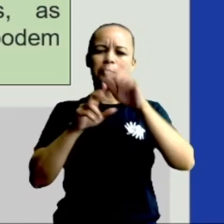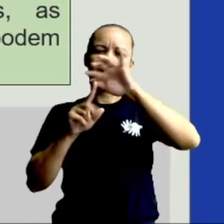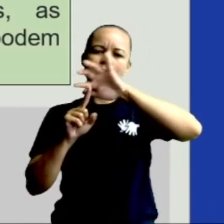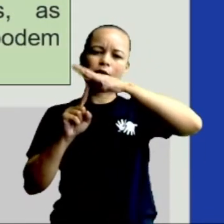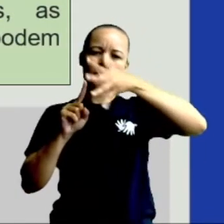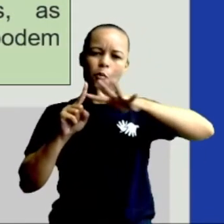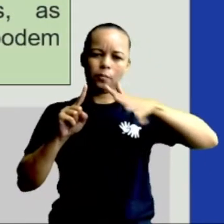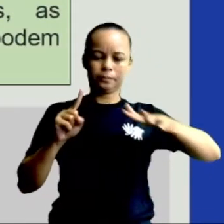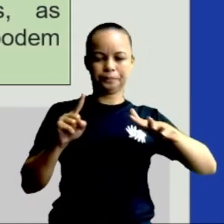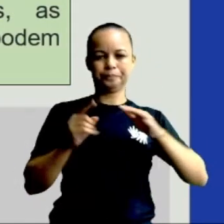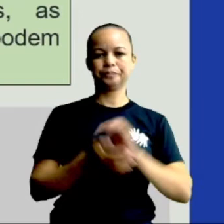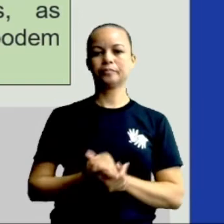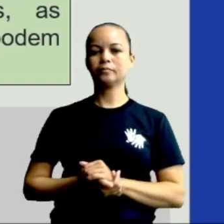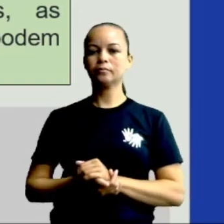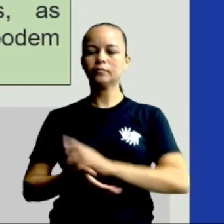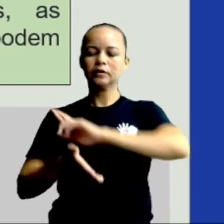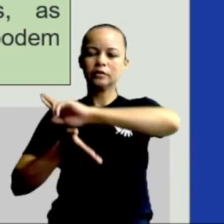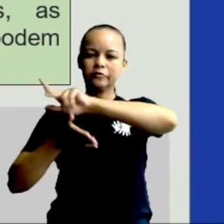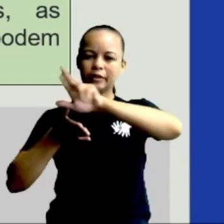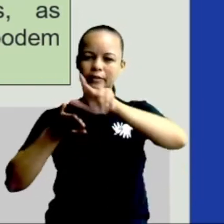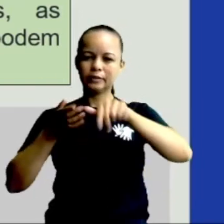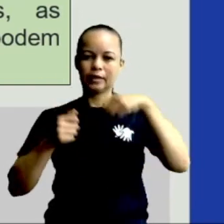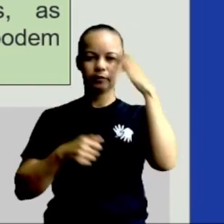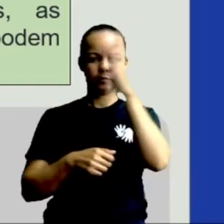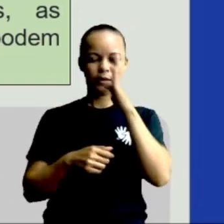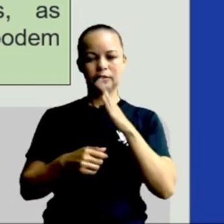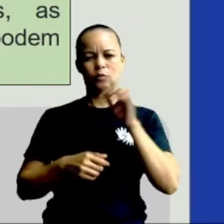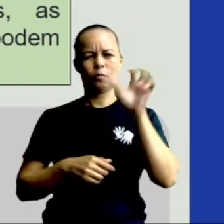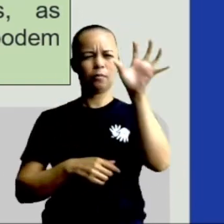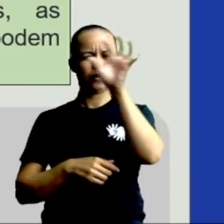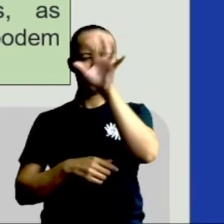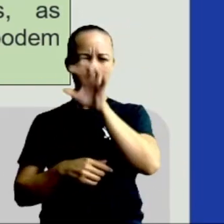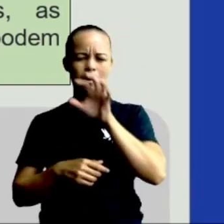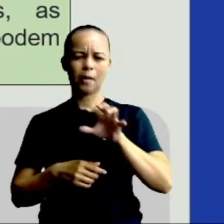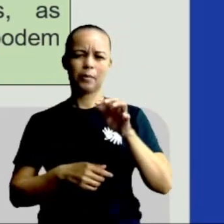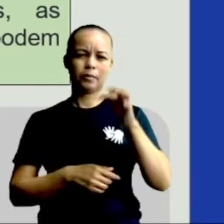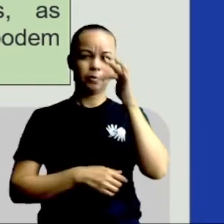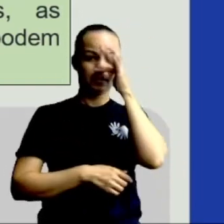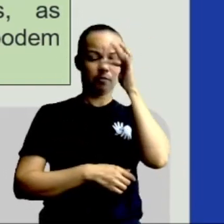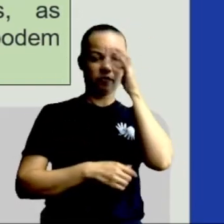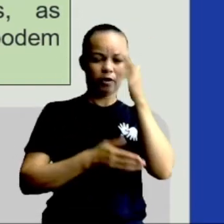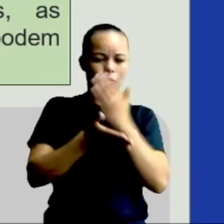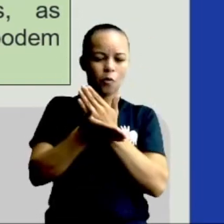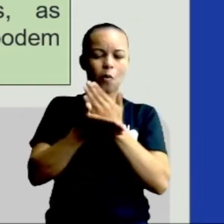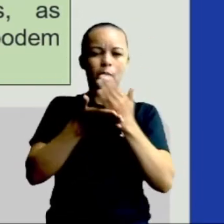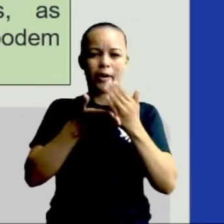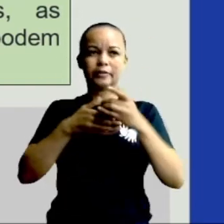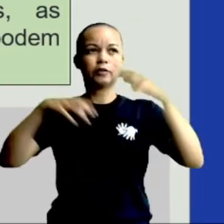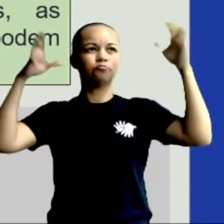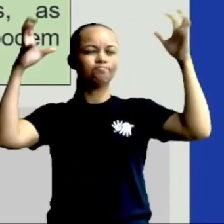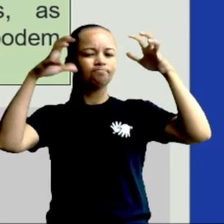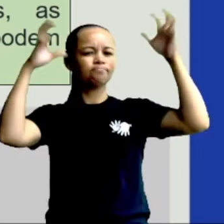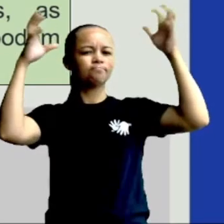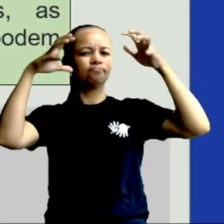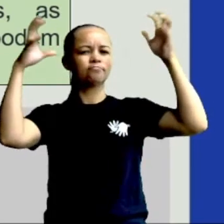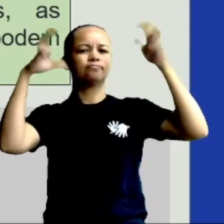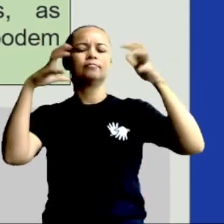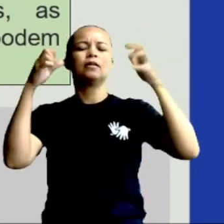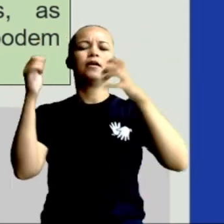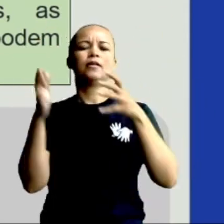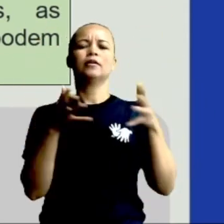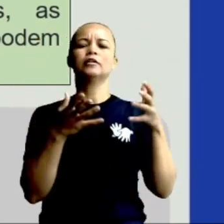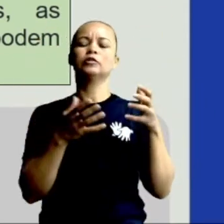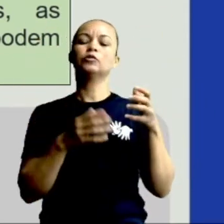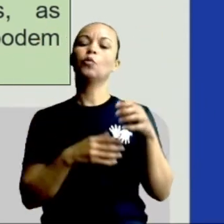das estações no Brasil. Na maioria das regiões, a primavera marca o início do período chuvoso nas regiões